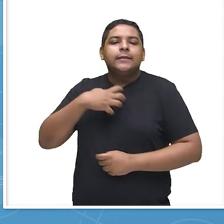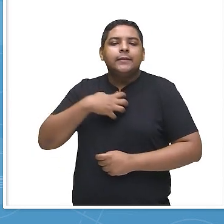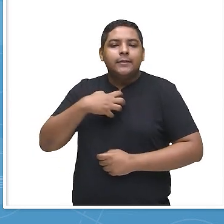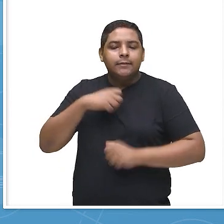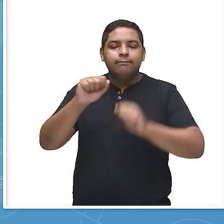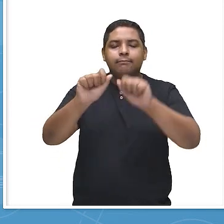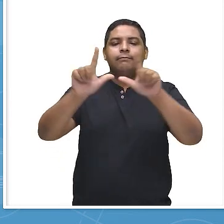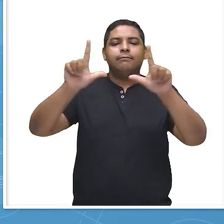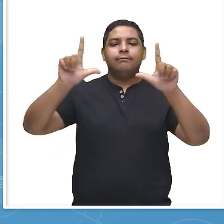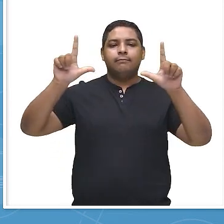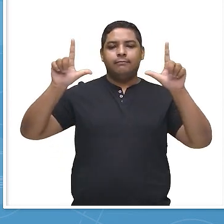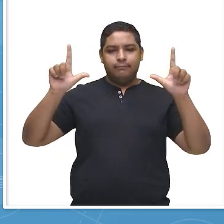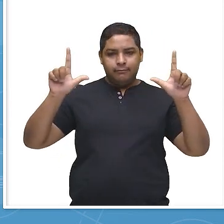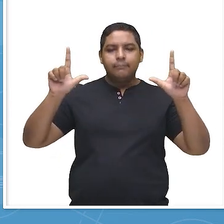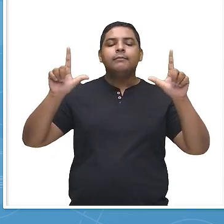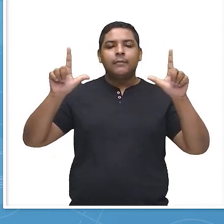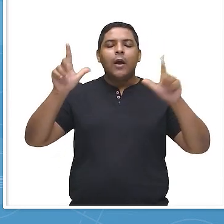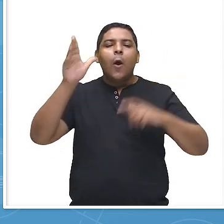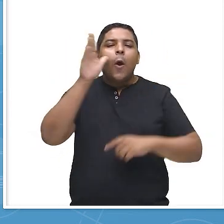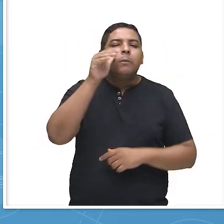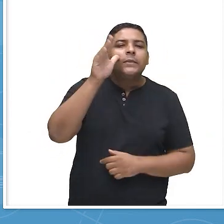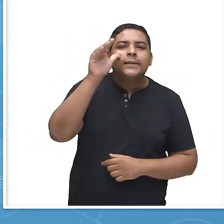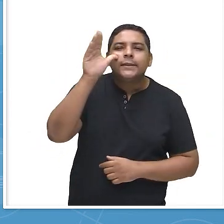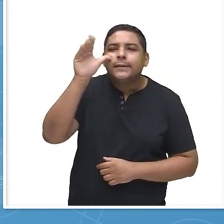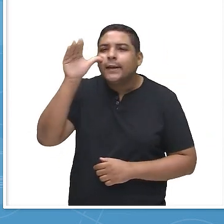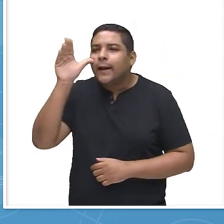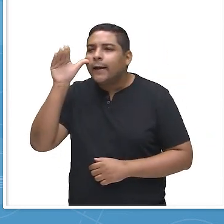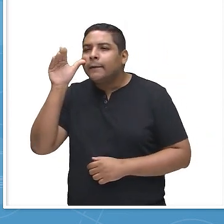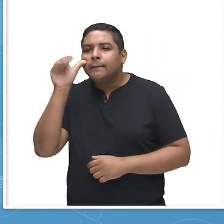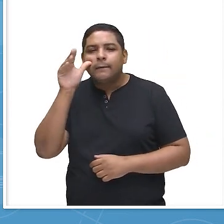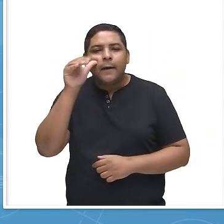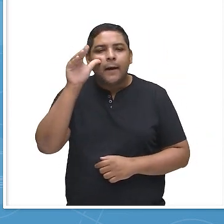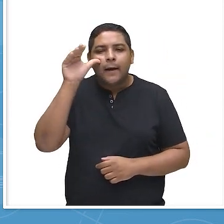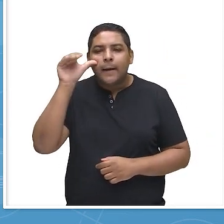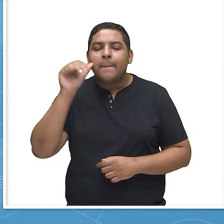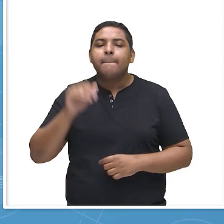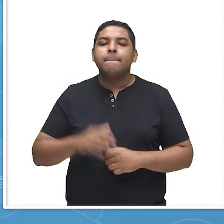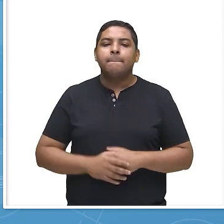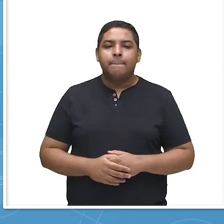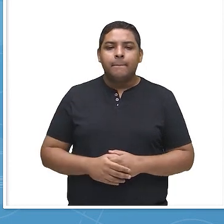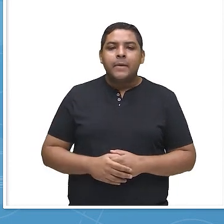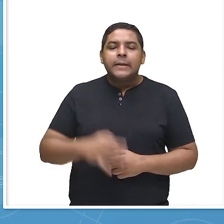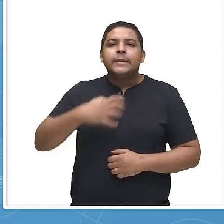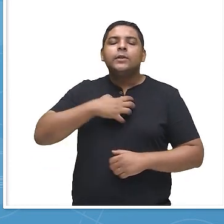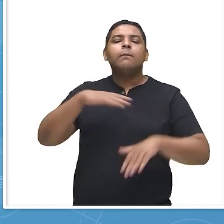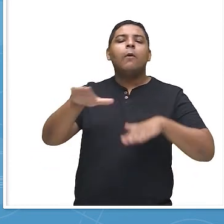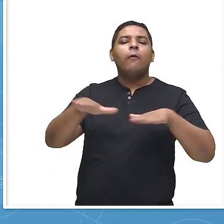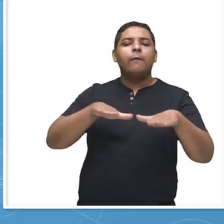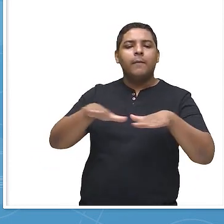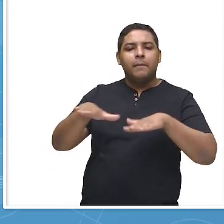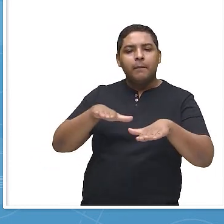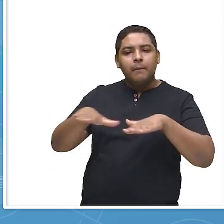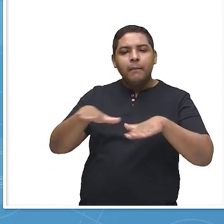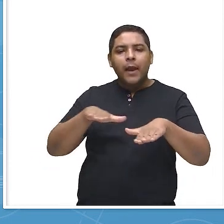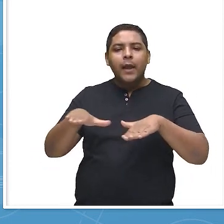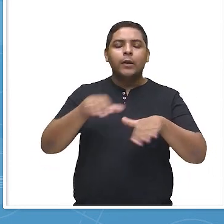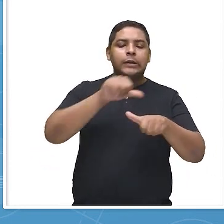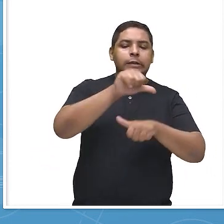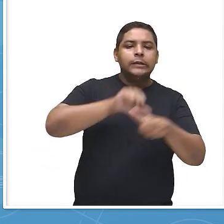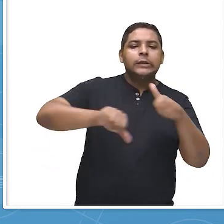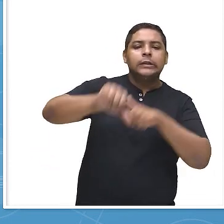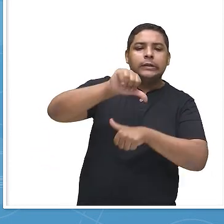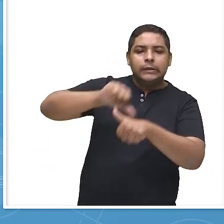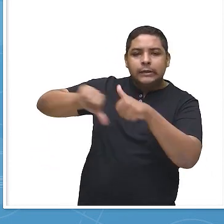pode observar a paisagem, você pode sentir o movimento da paisagem e a transformação